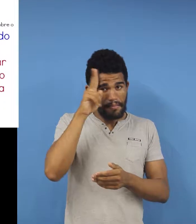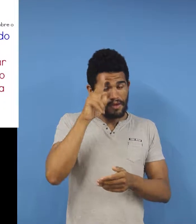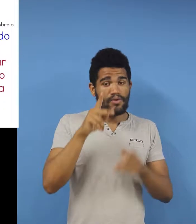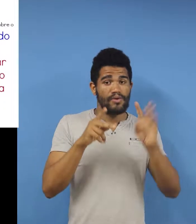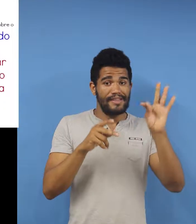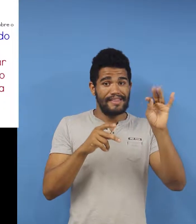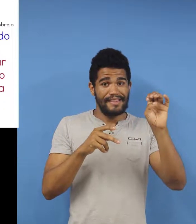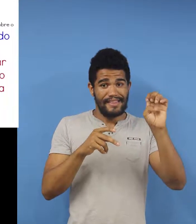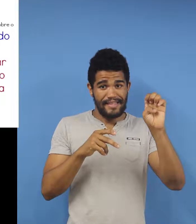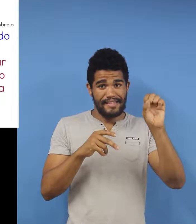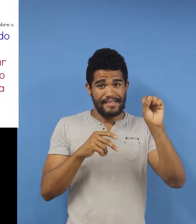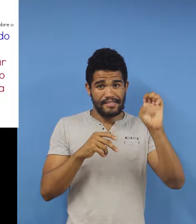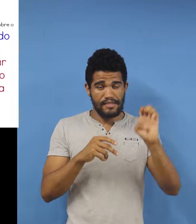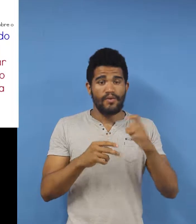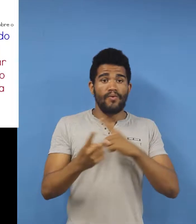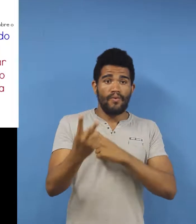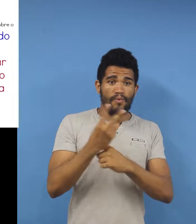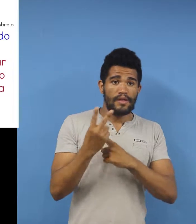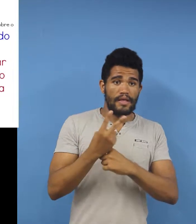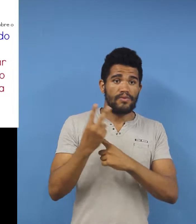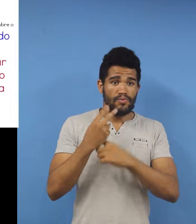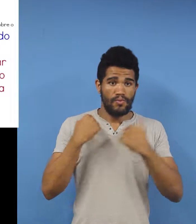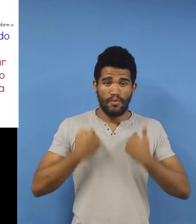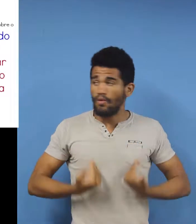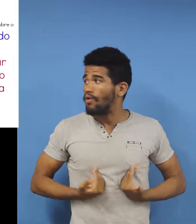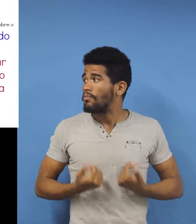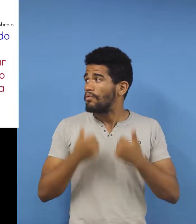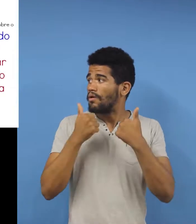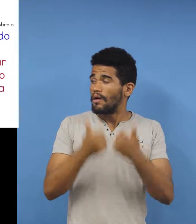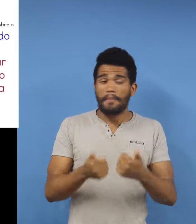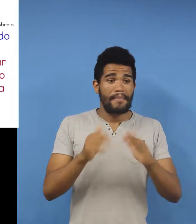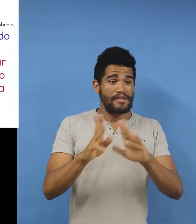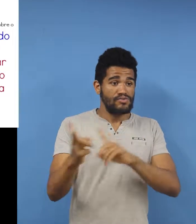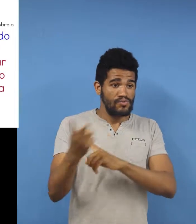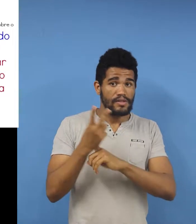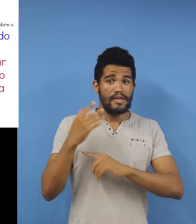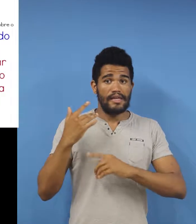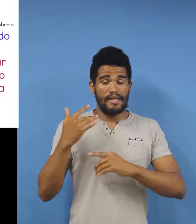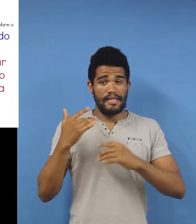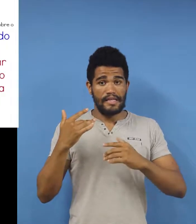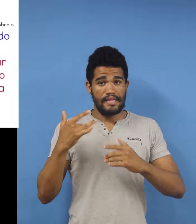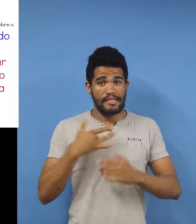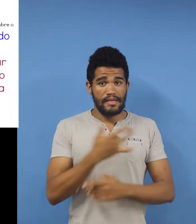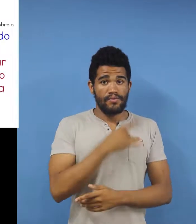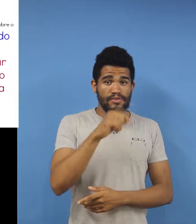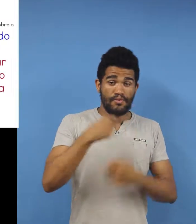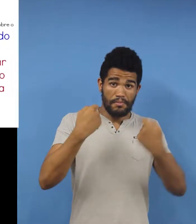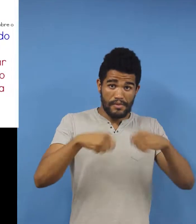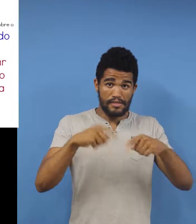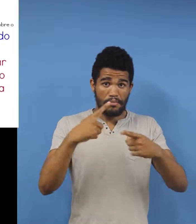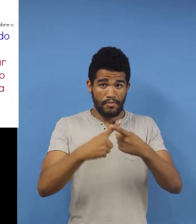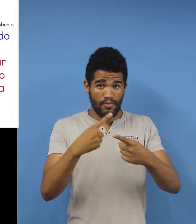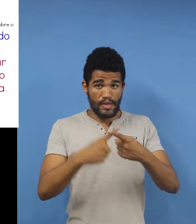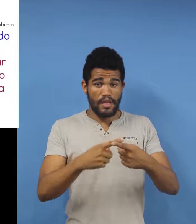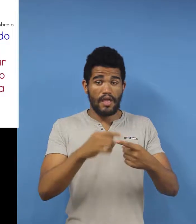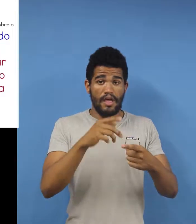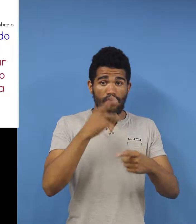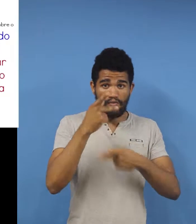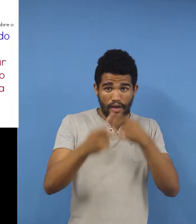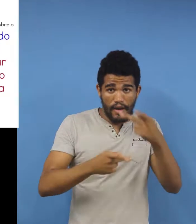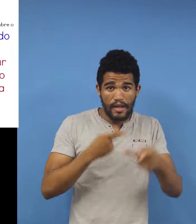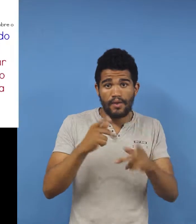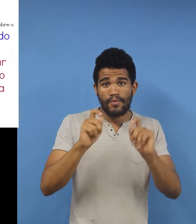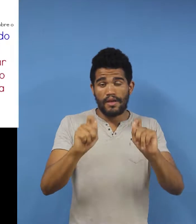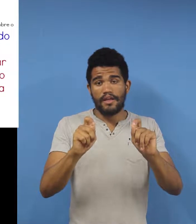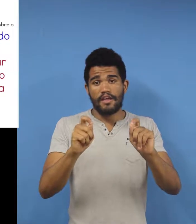vista, certo? Sempre lembrando da minha tese. Vamos lá. Cuidar do corpo está na moda, mas cuidar da saúde era o que